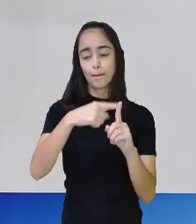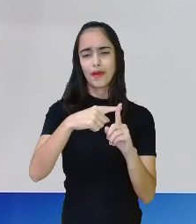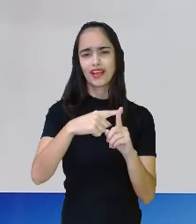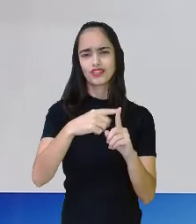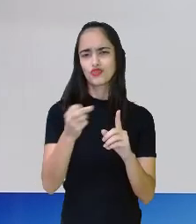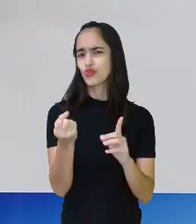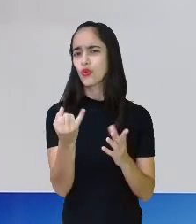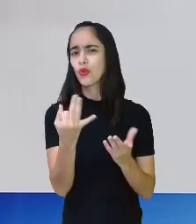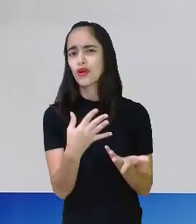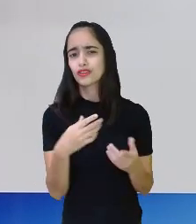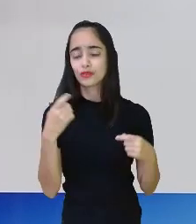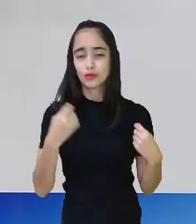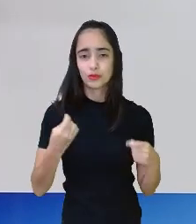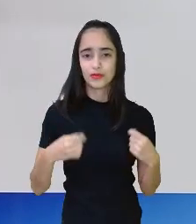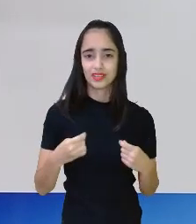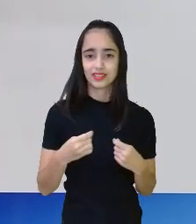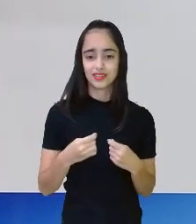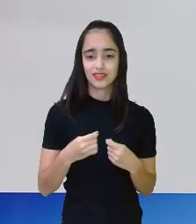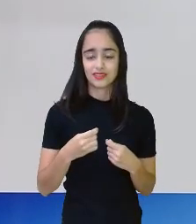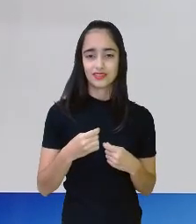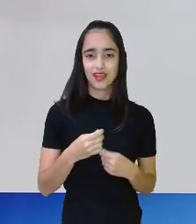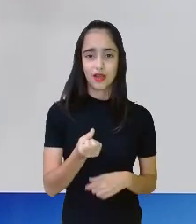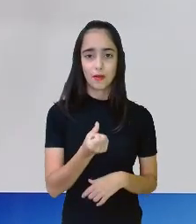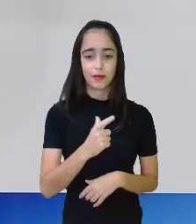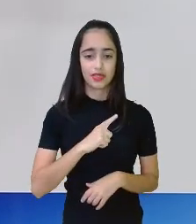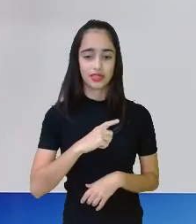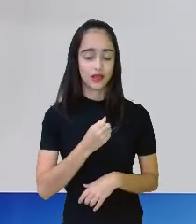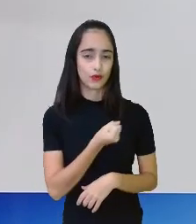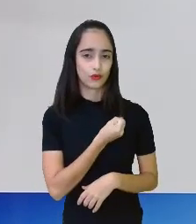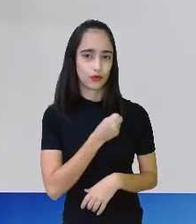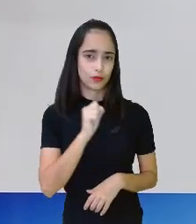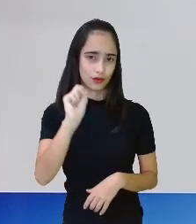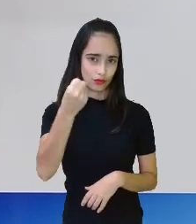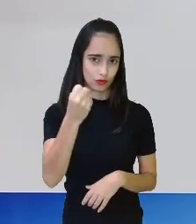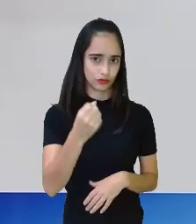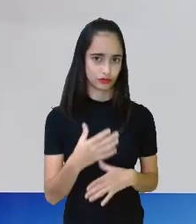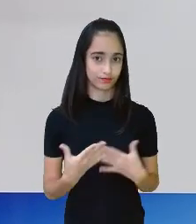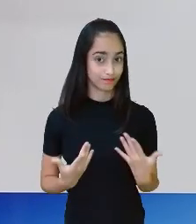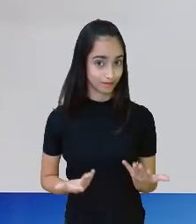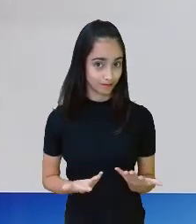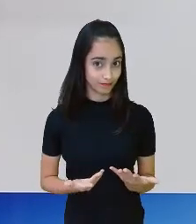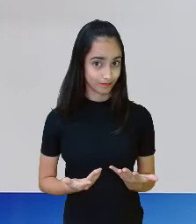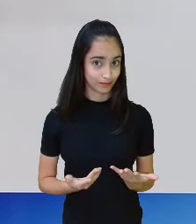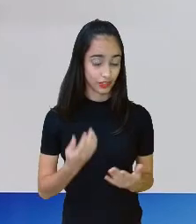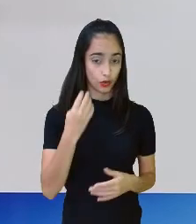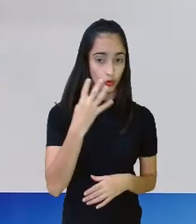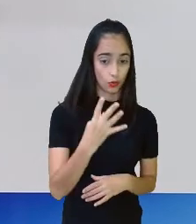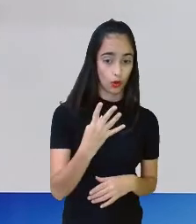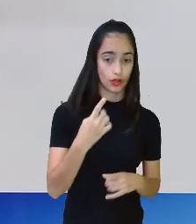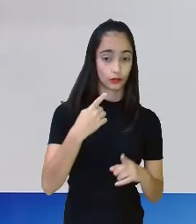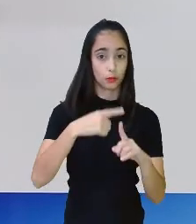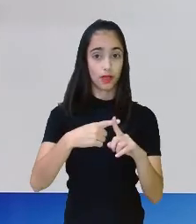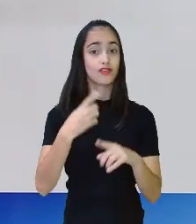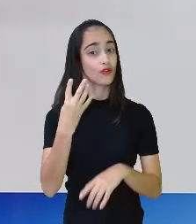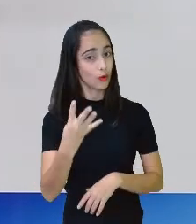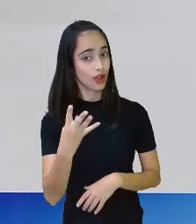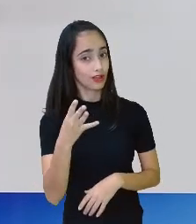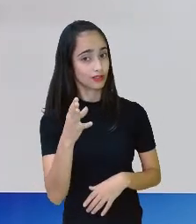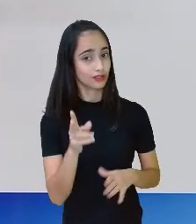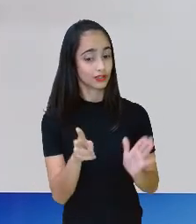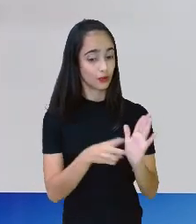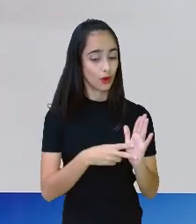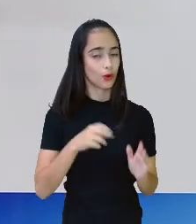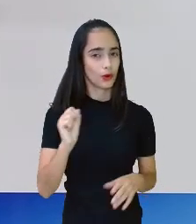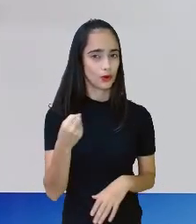quanto para poder dar o próximo elemento. 4 mais quem vai dar 8. 4 mais 4, não é? Se